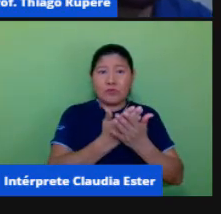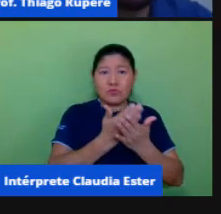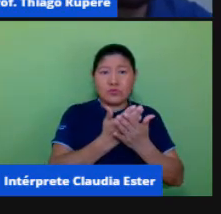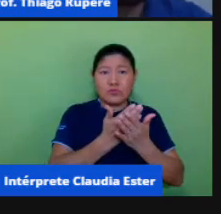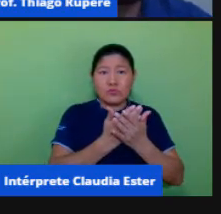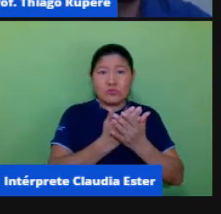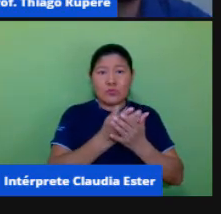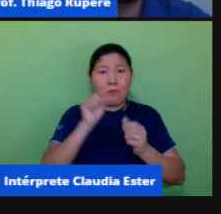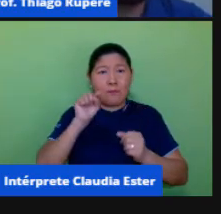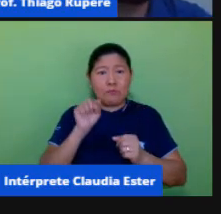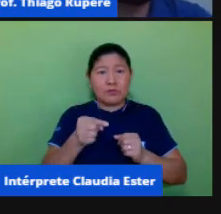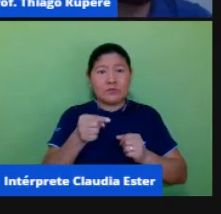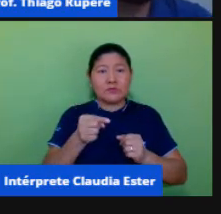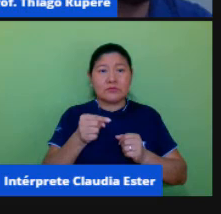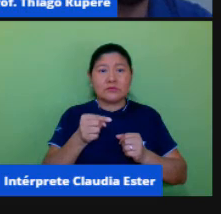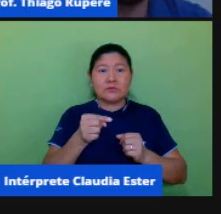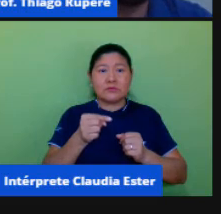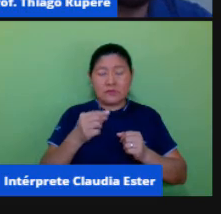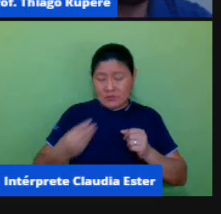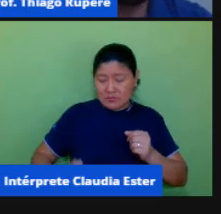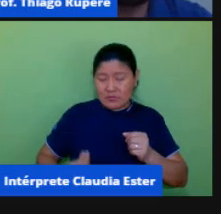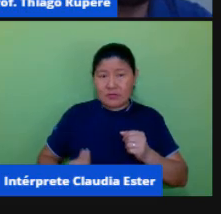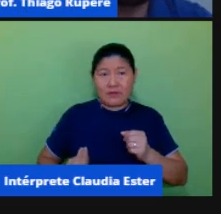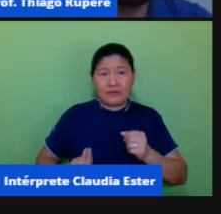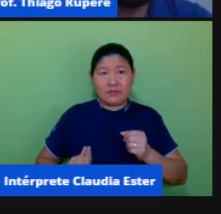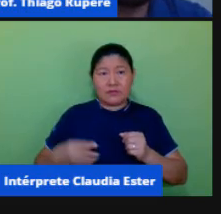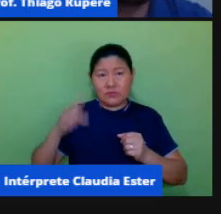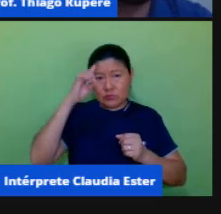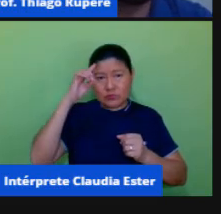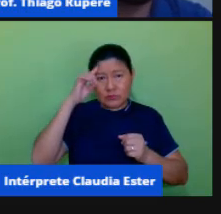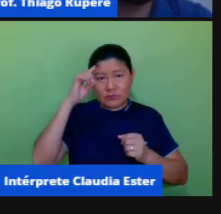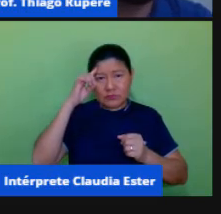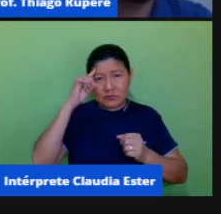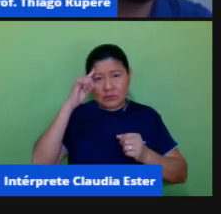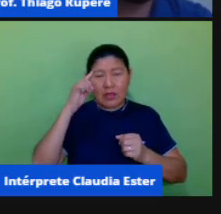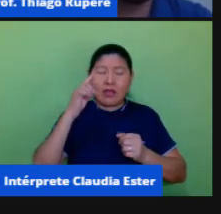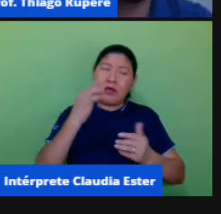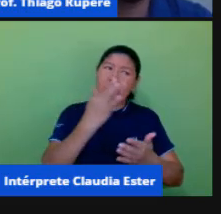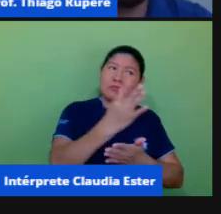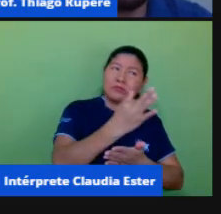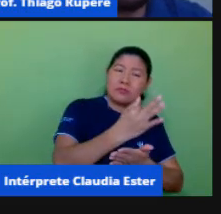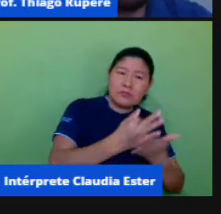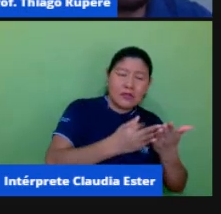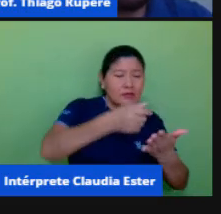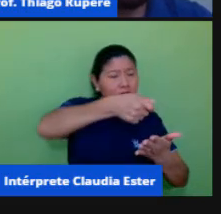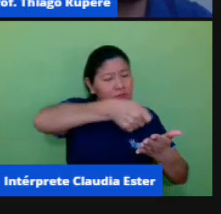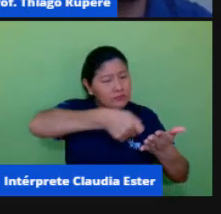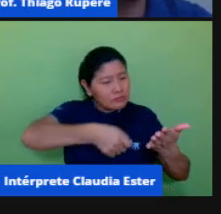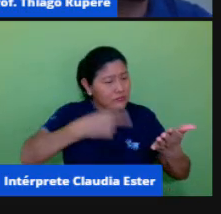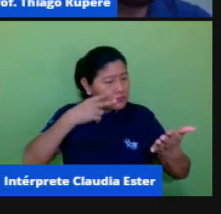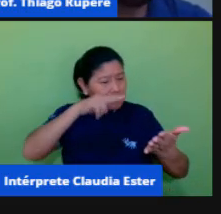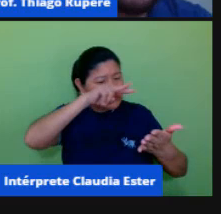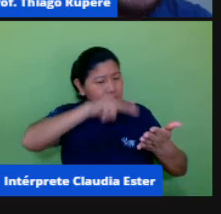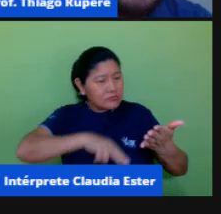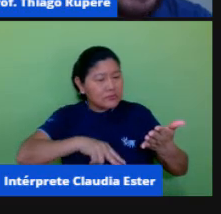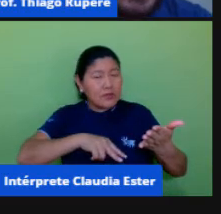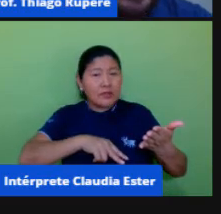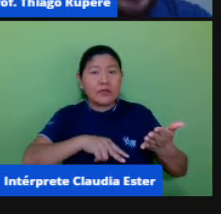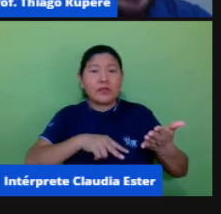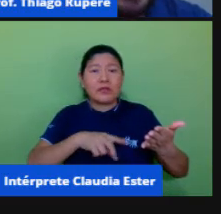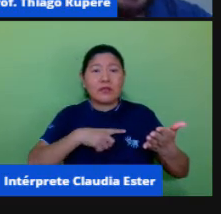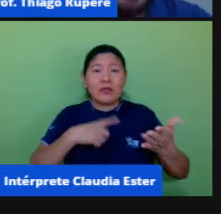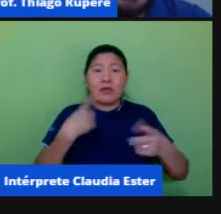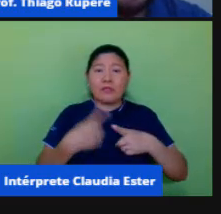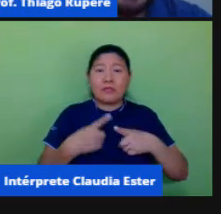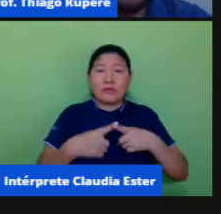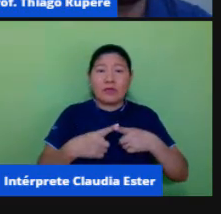lá no referencial, trabalha-se muito com textos normativos, né, textos legais, porque isso faz parte da vida